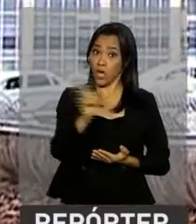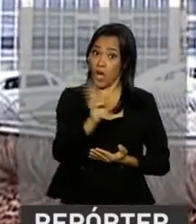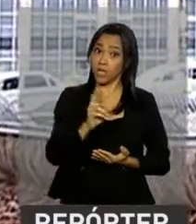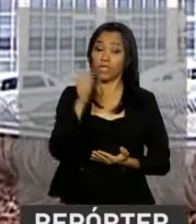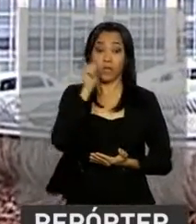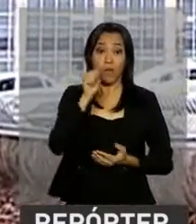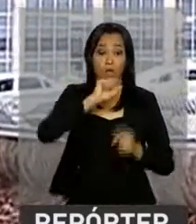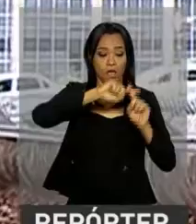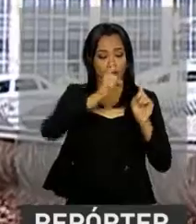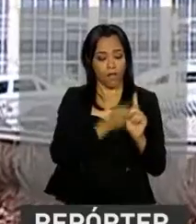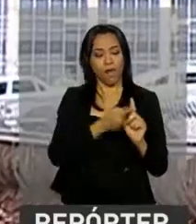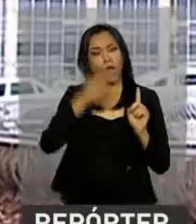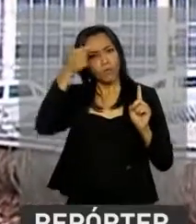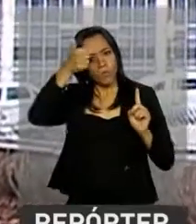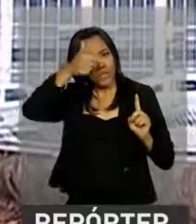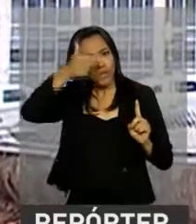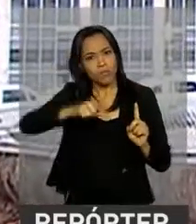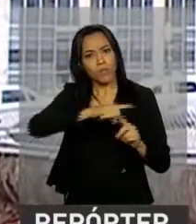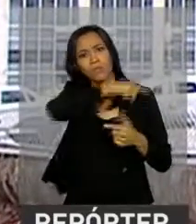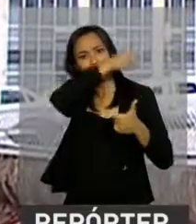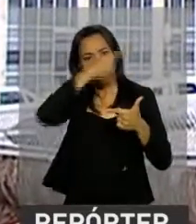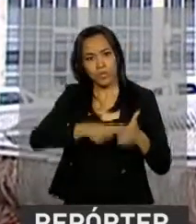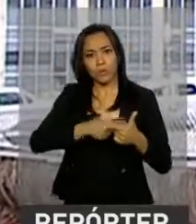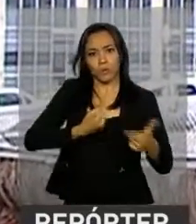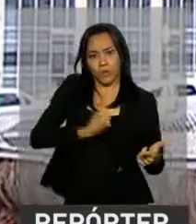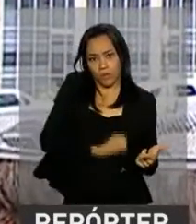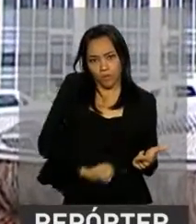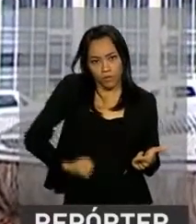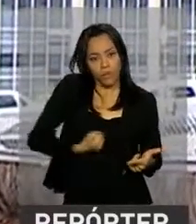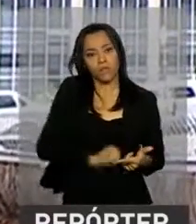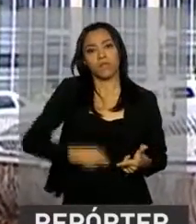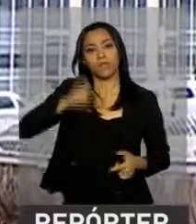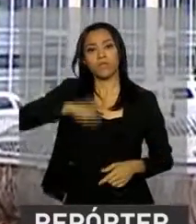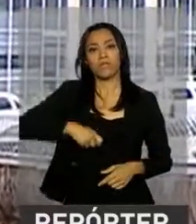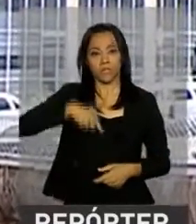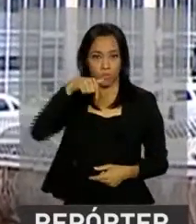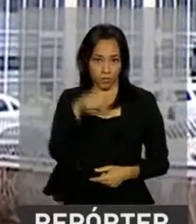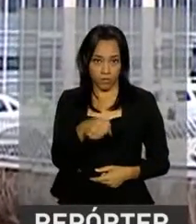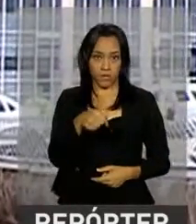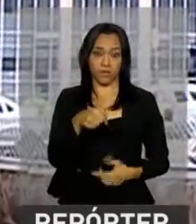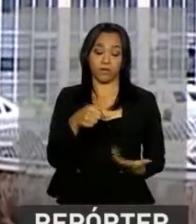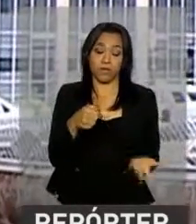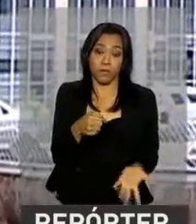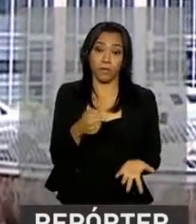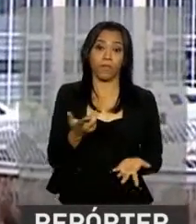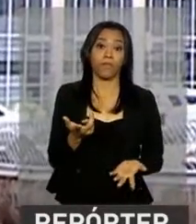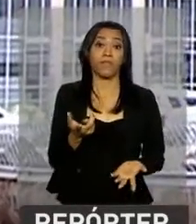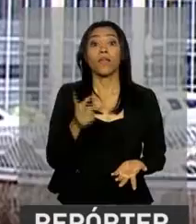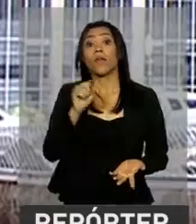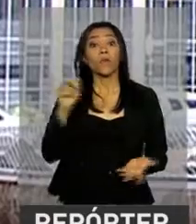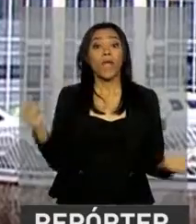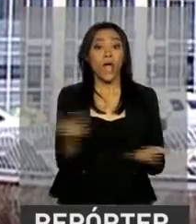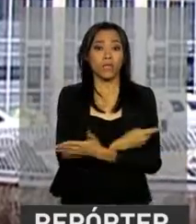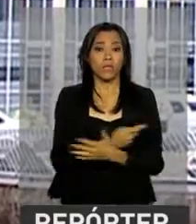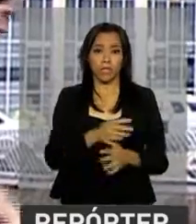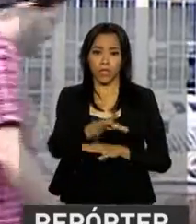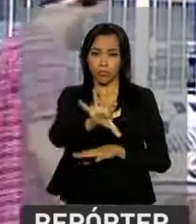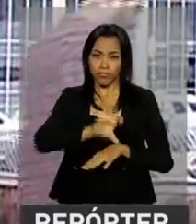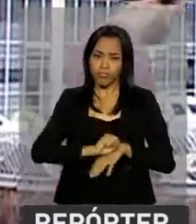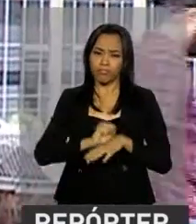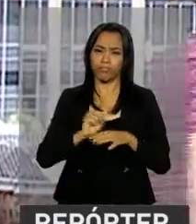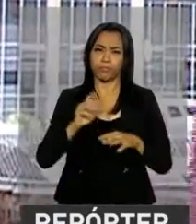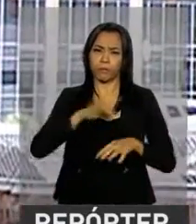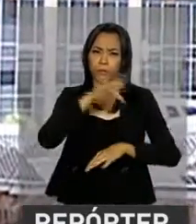segunda com grafia o sistema único de saúde no sétimo mês de gravidez as notificações de microcefalia tiveram uma queda de